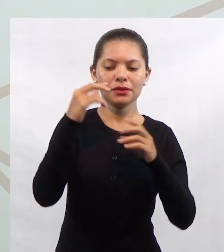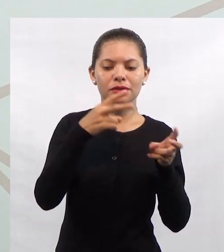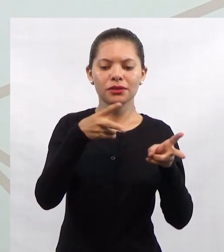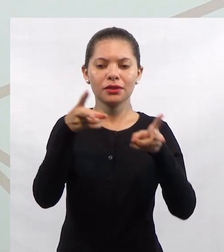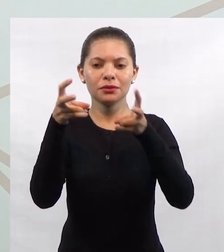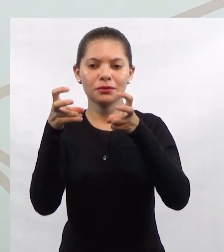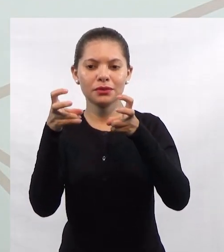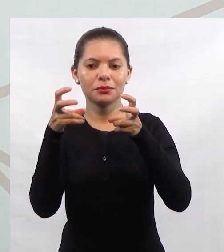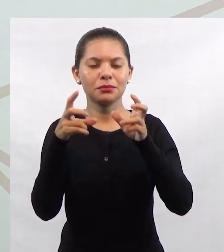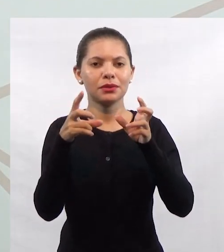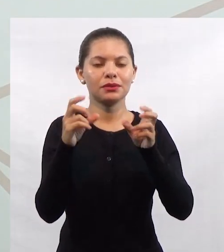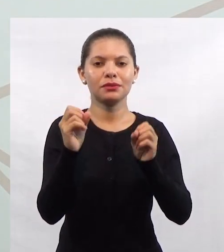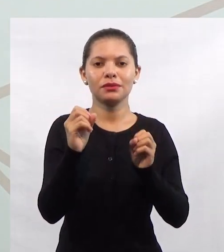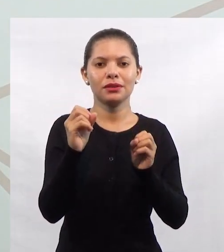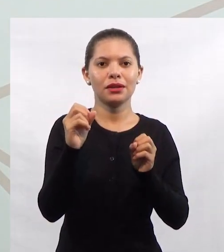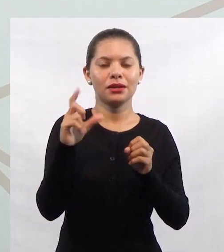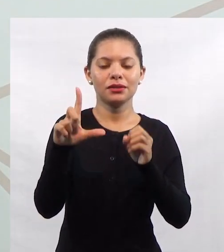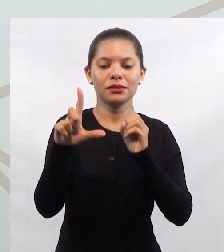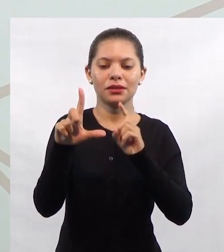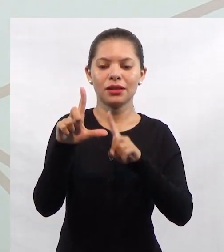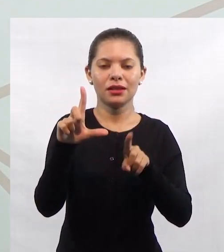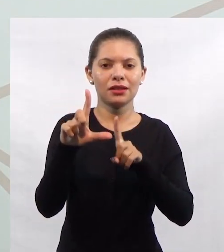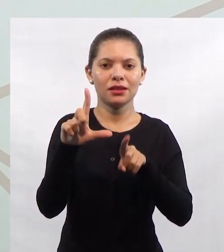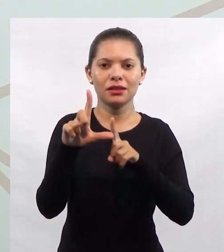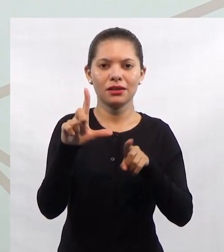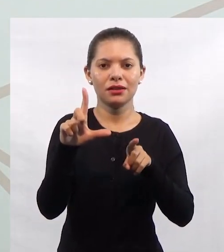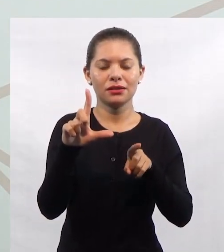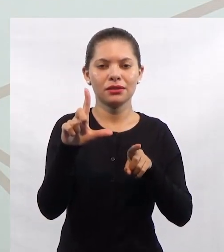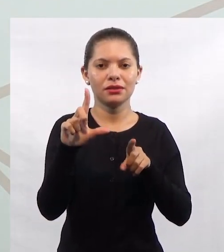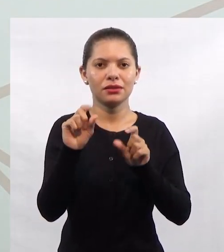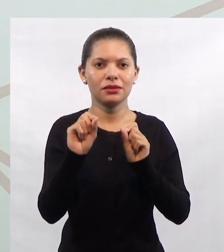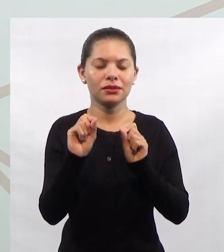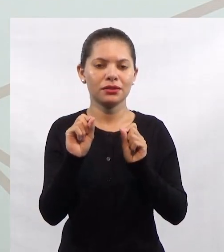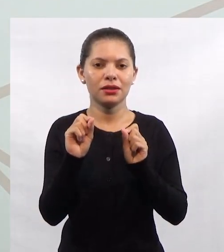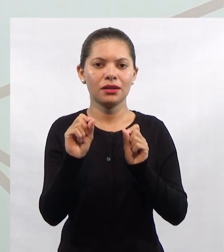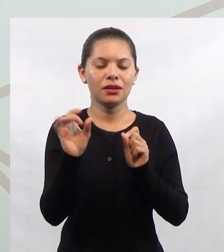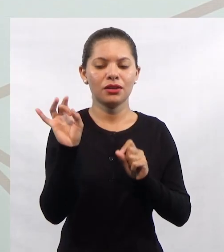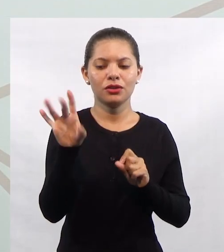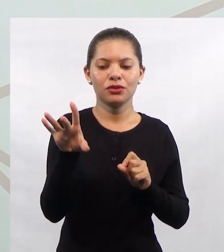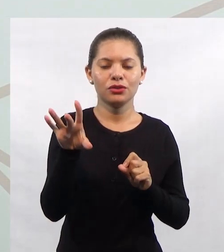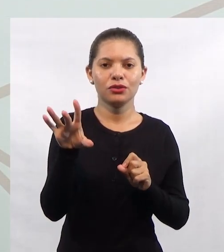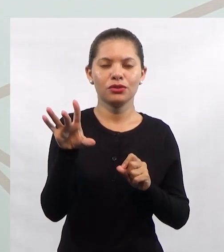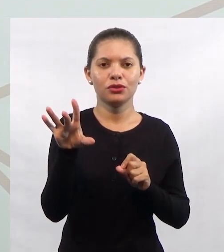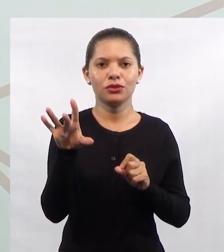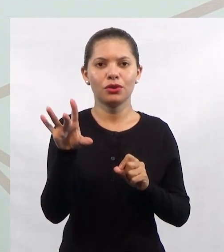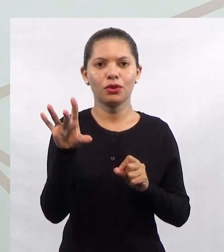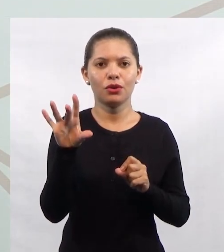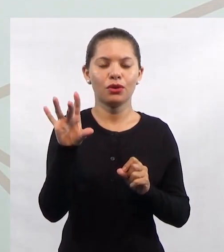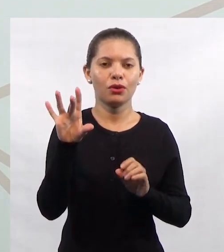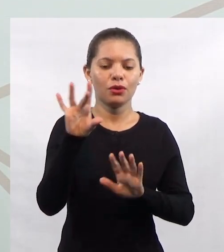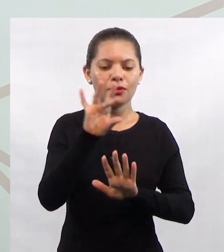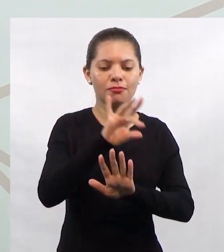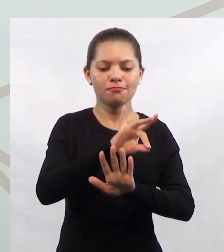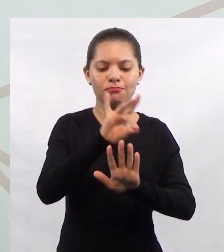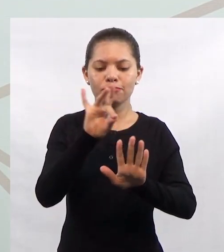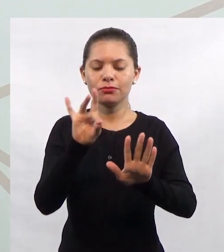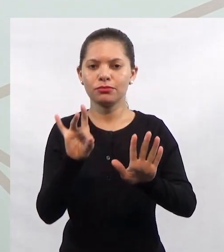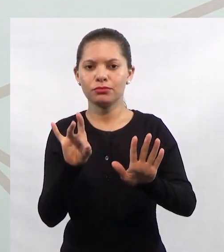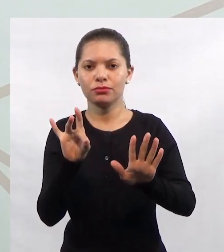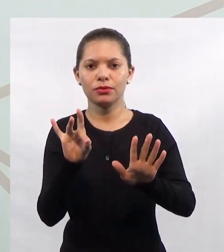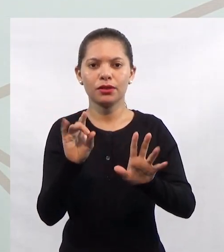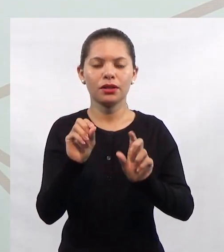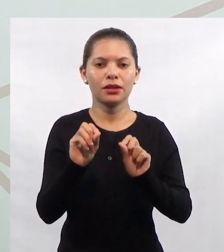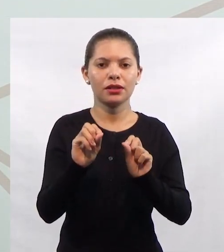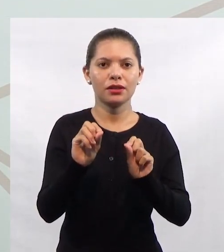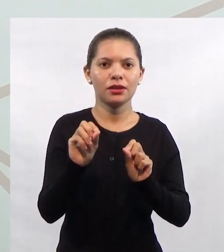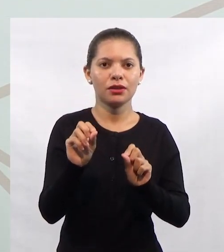de reconhecimento das letras, uma alfabetização em sentido estrito, que é só você decodificar,